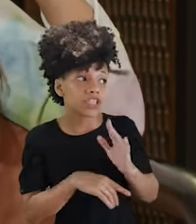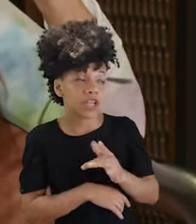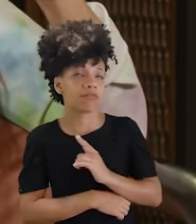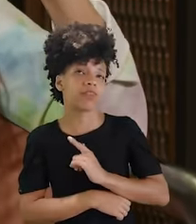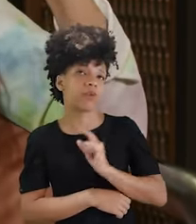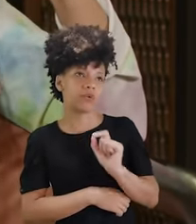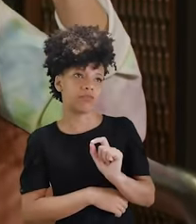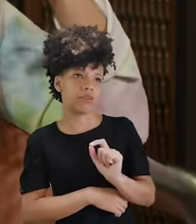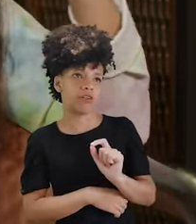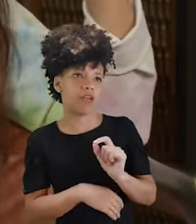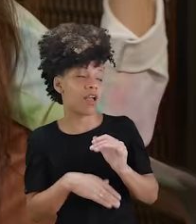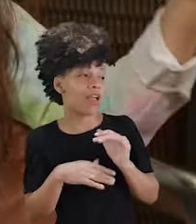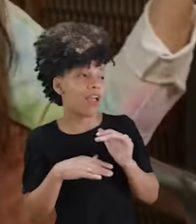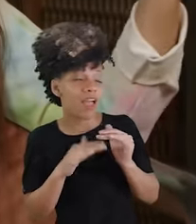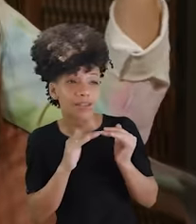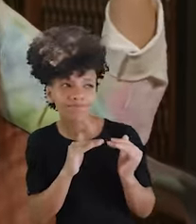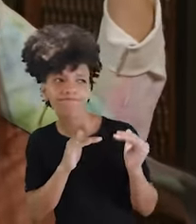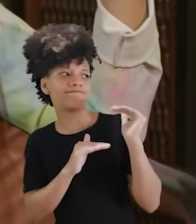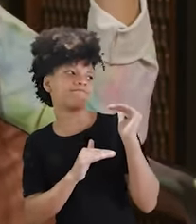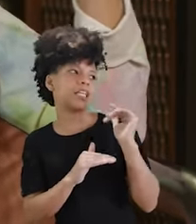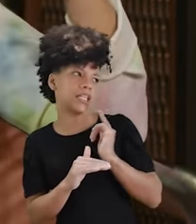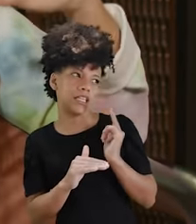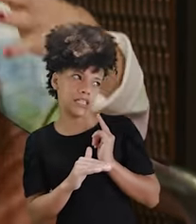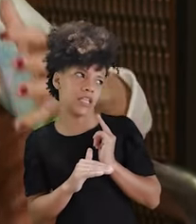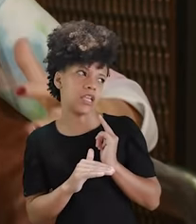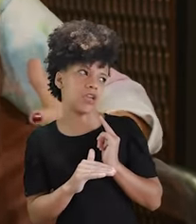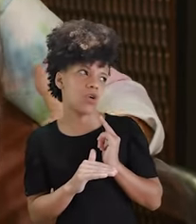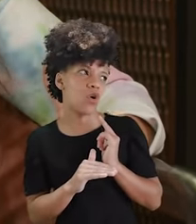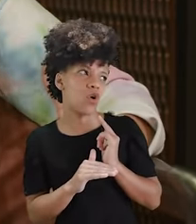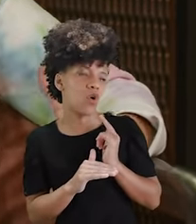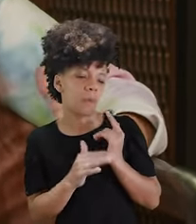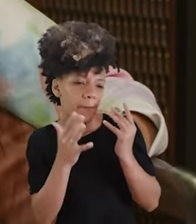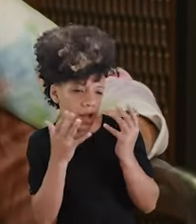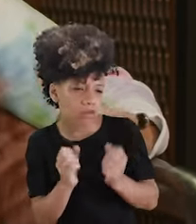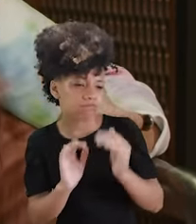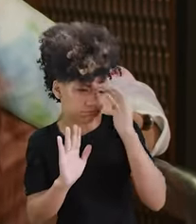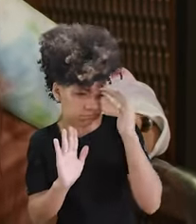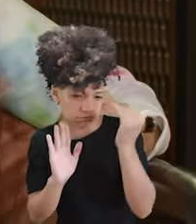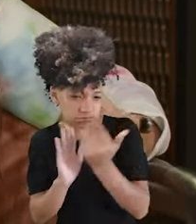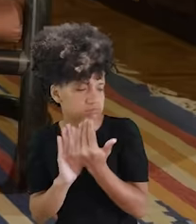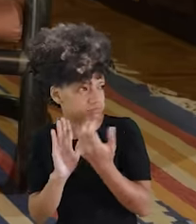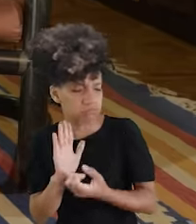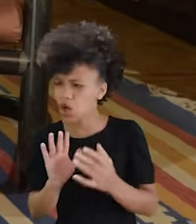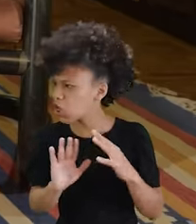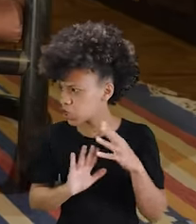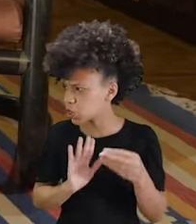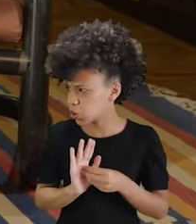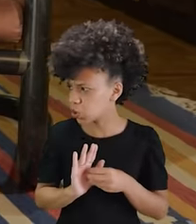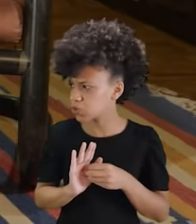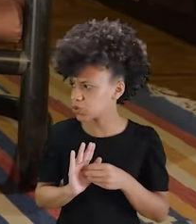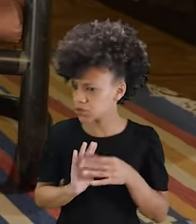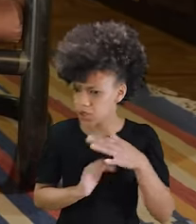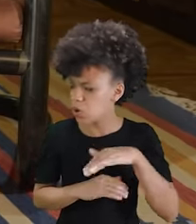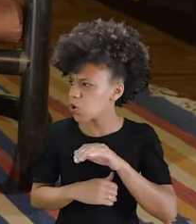Elisa são mais os orientais eles têm uma forma mais submissa né todos os